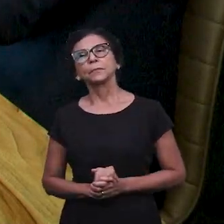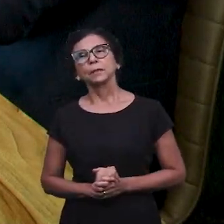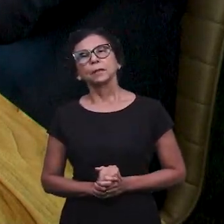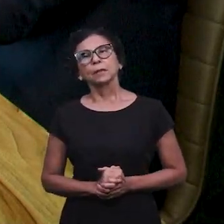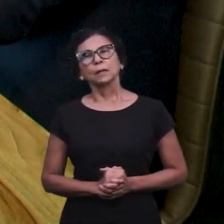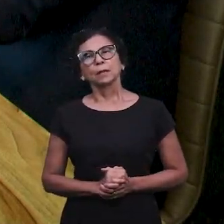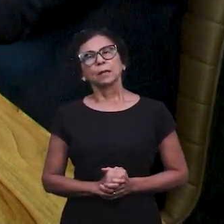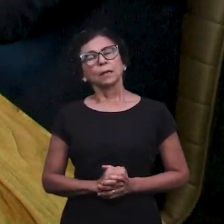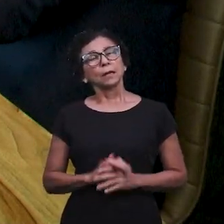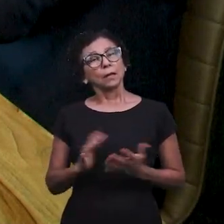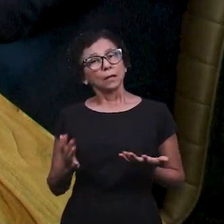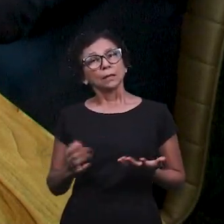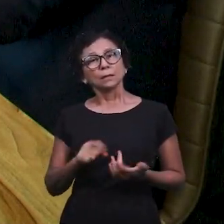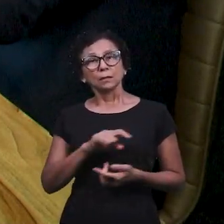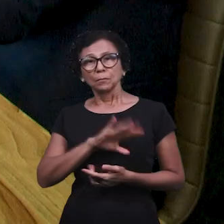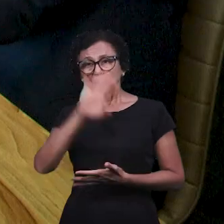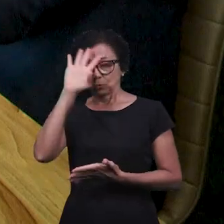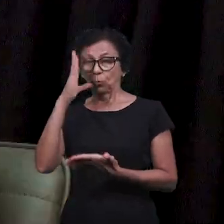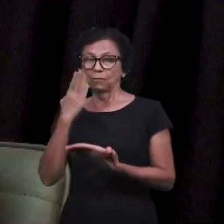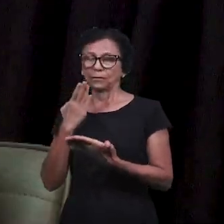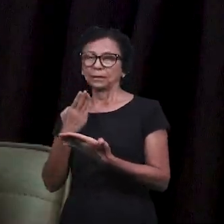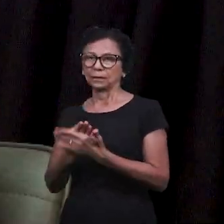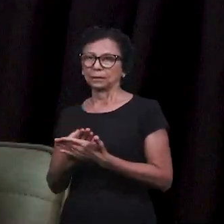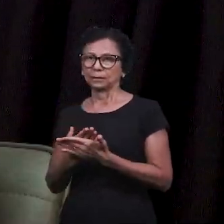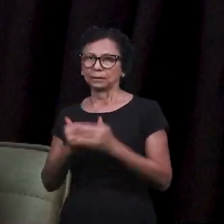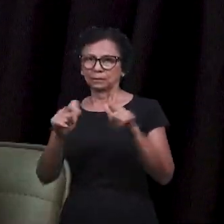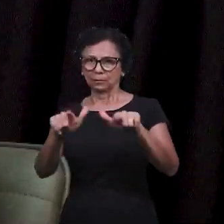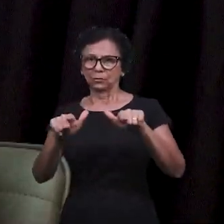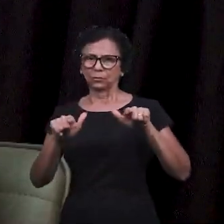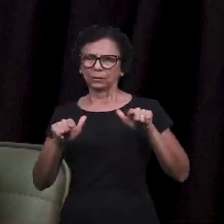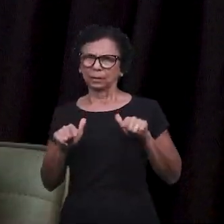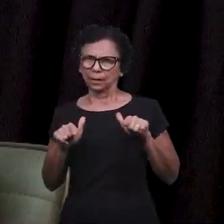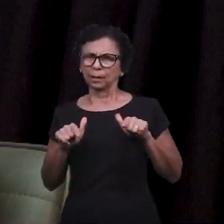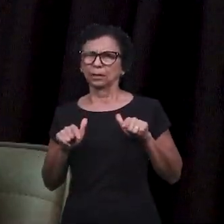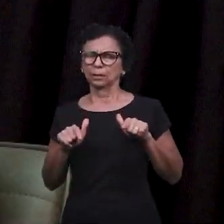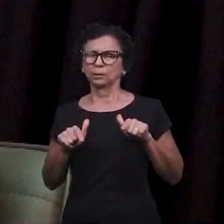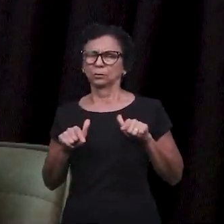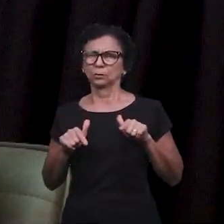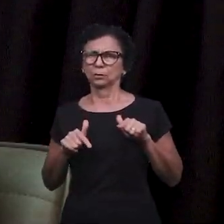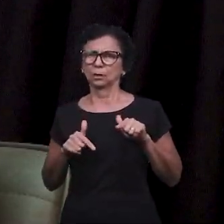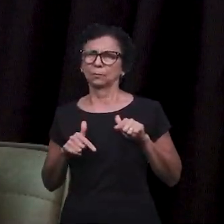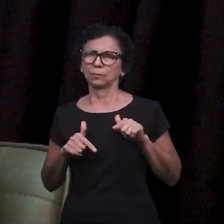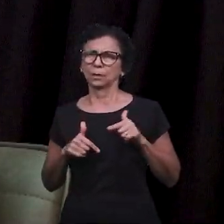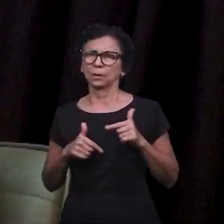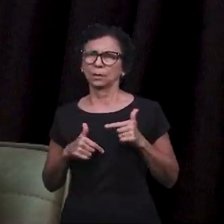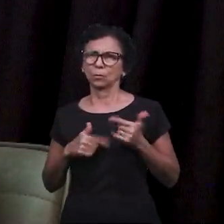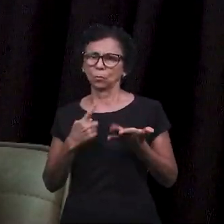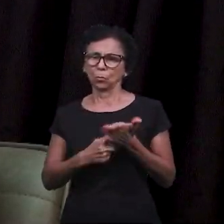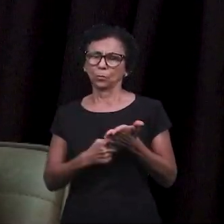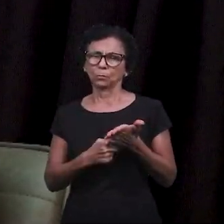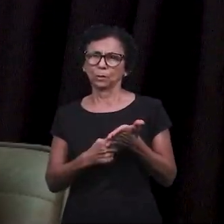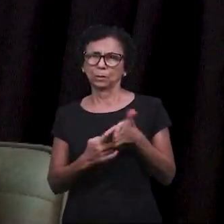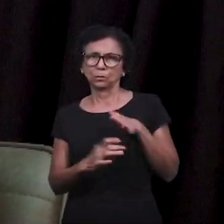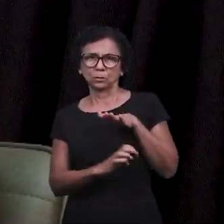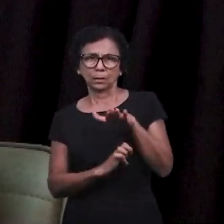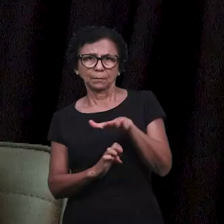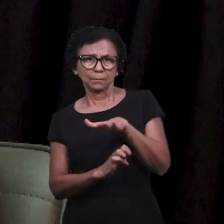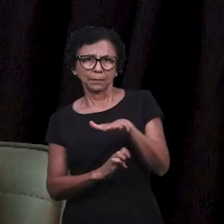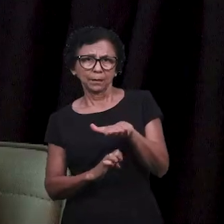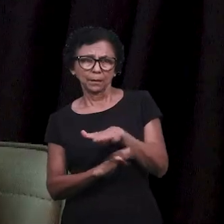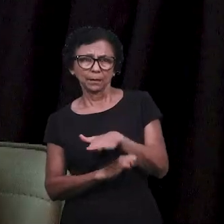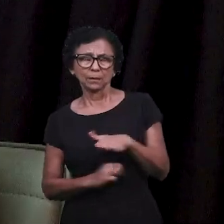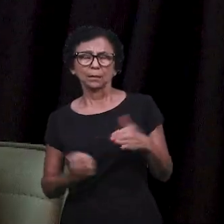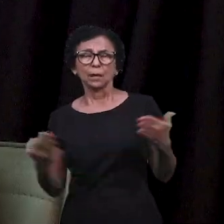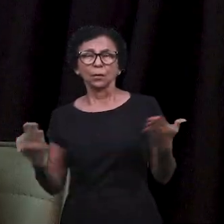maior credibilidade, elas demonstram o comprometimento da empresa. A gente tem, por exemplo, hoje o Pacto Brasil, também promovido